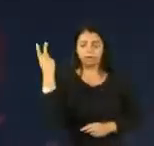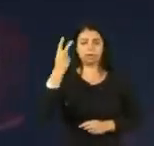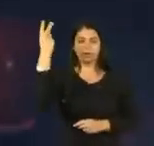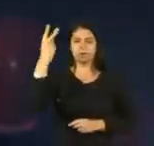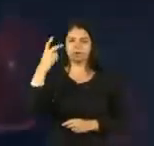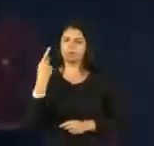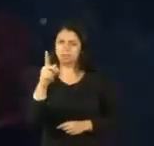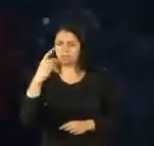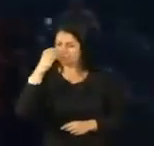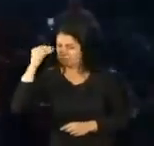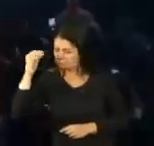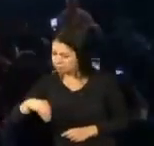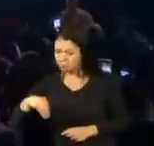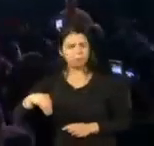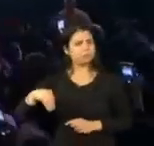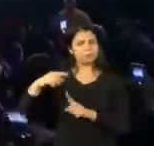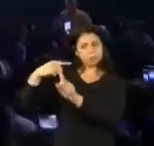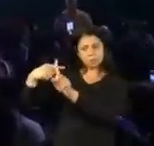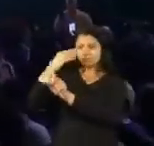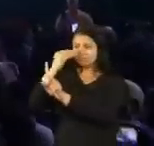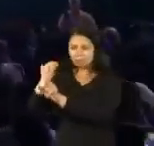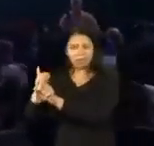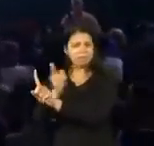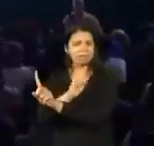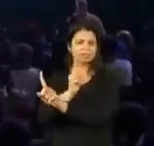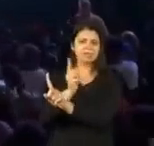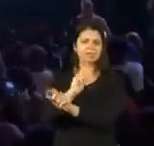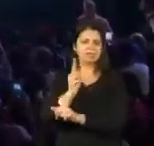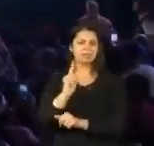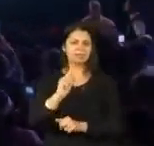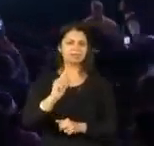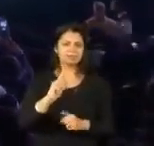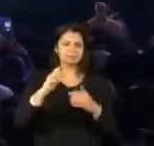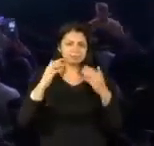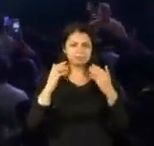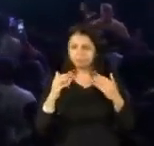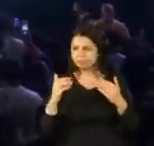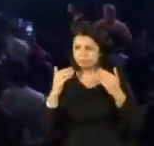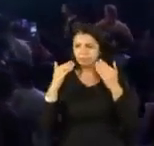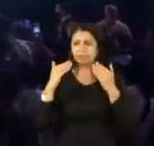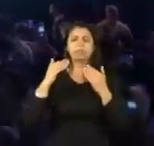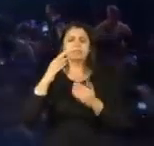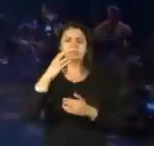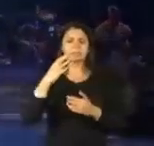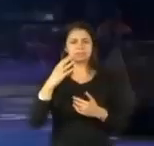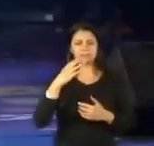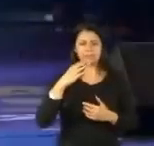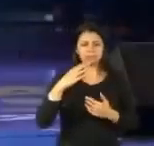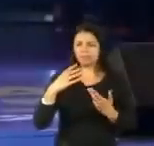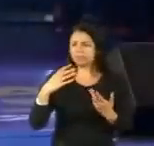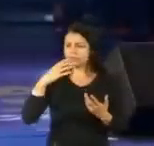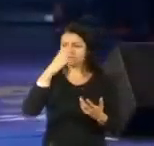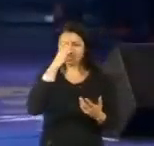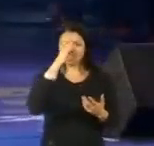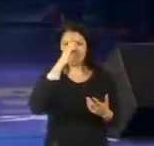sua cruz, a renúncia é um braço de equilíbrio para